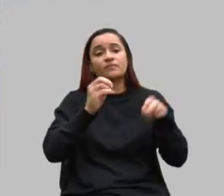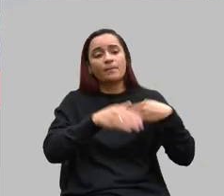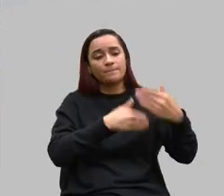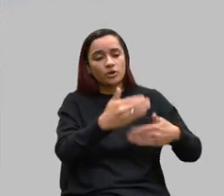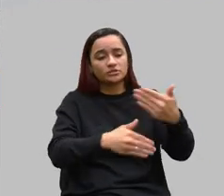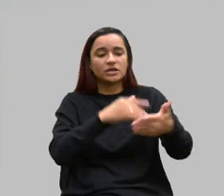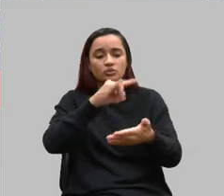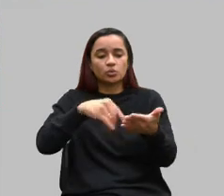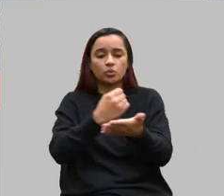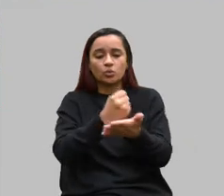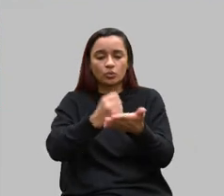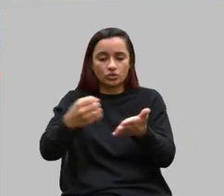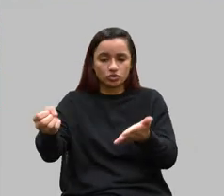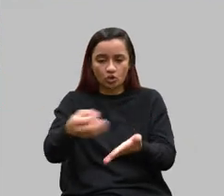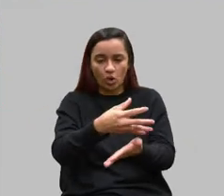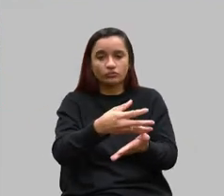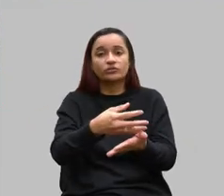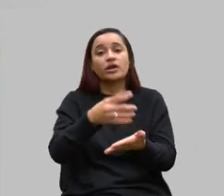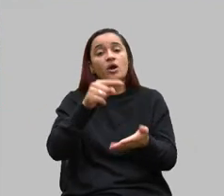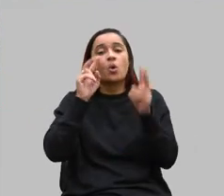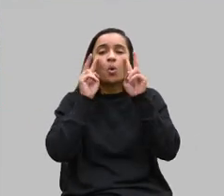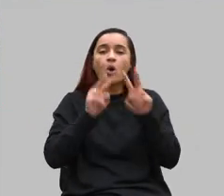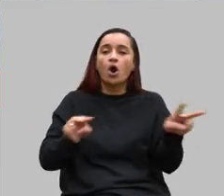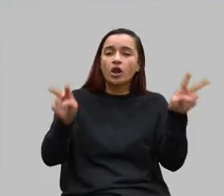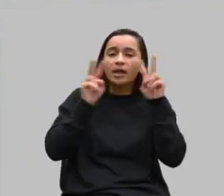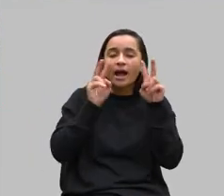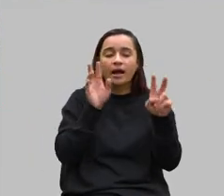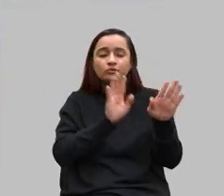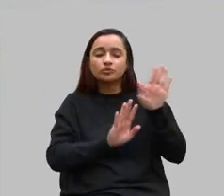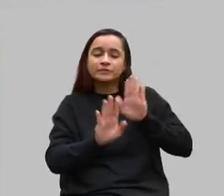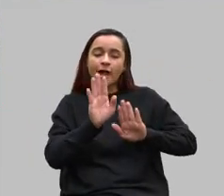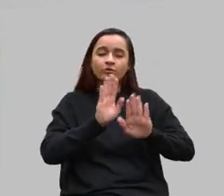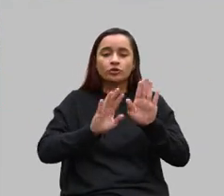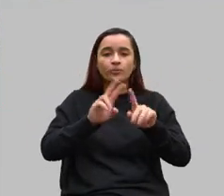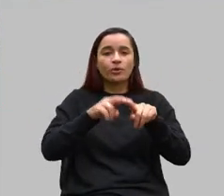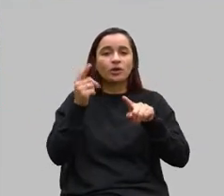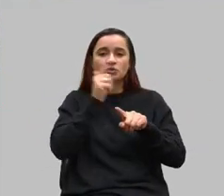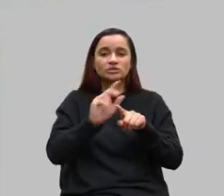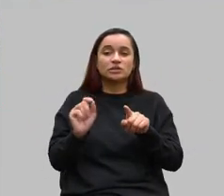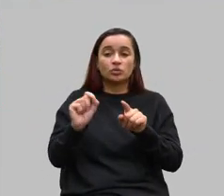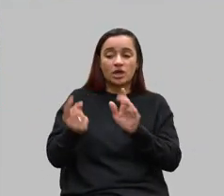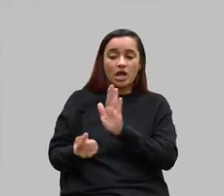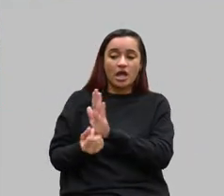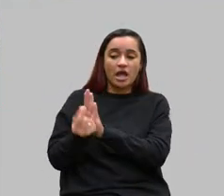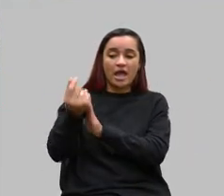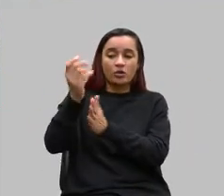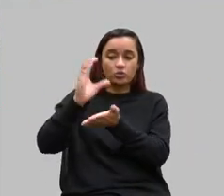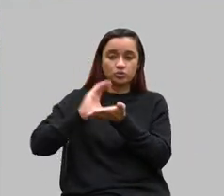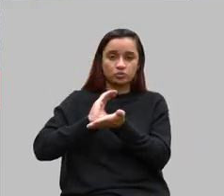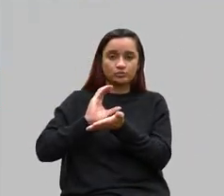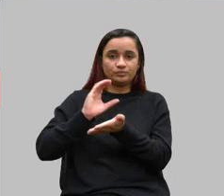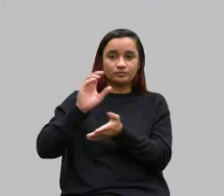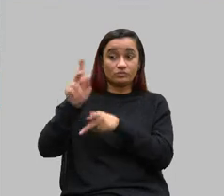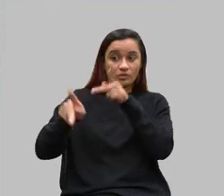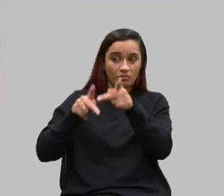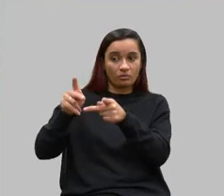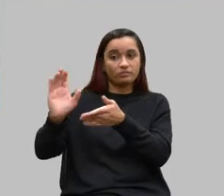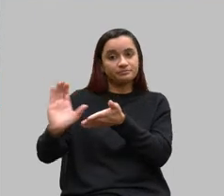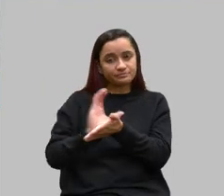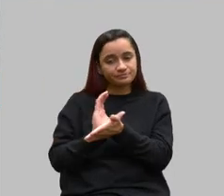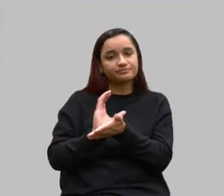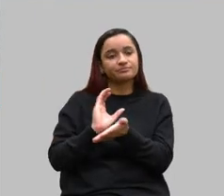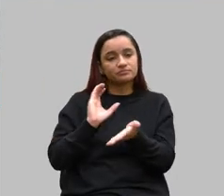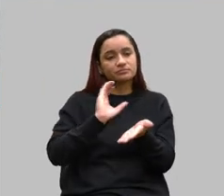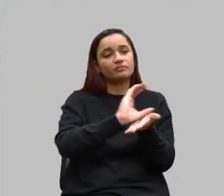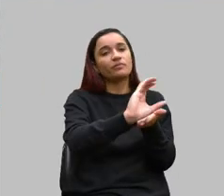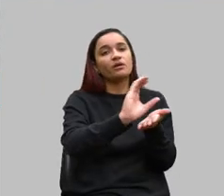esse olhar eh cuidadoso para que o recurso público né e fica aí meu meu pedido para que a gente pense que esse recurso do adicional de